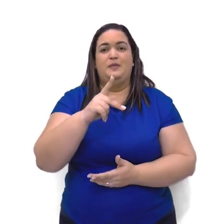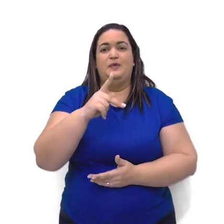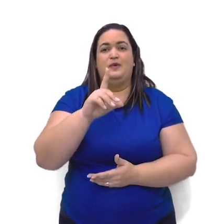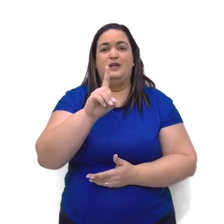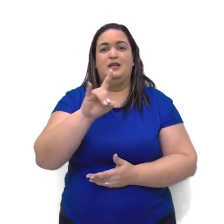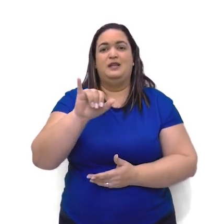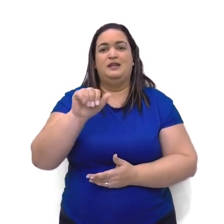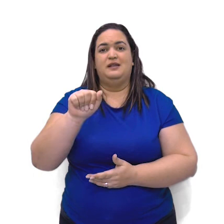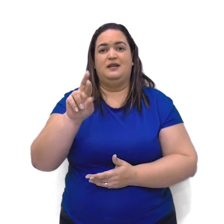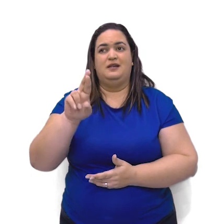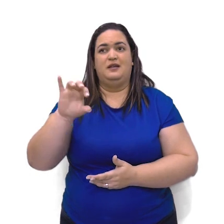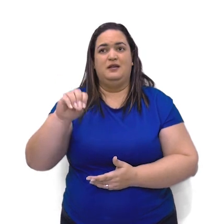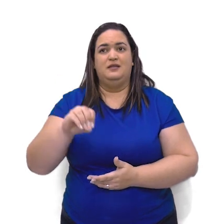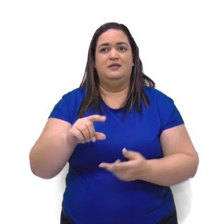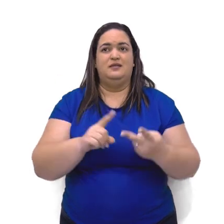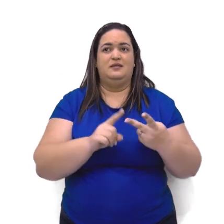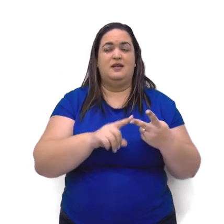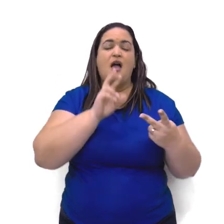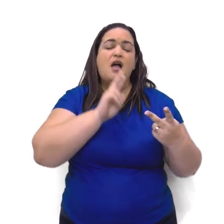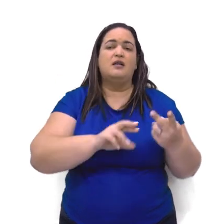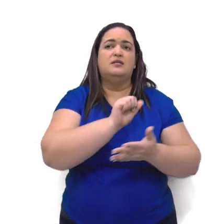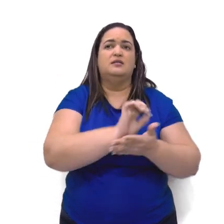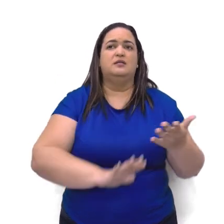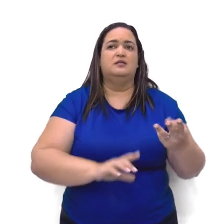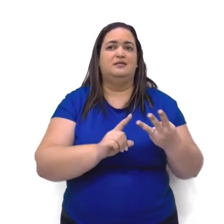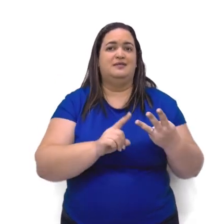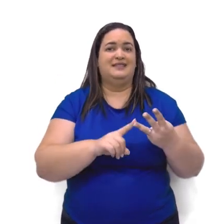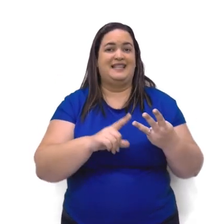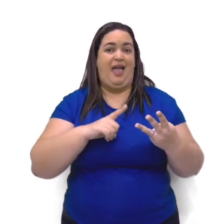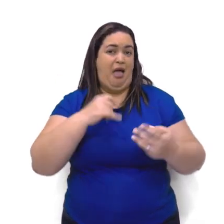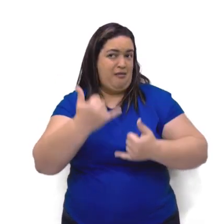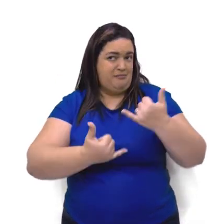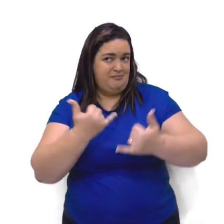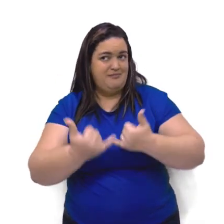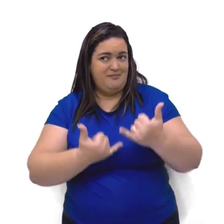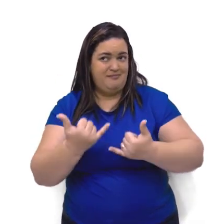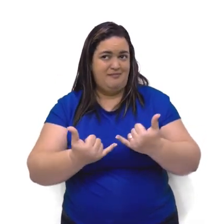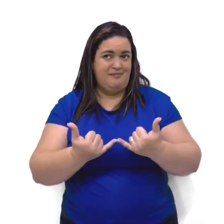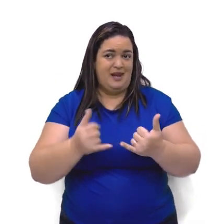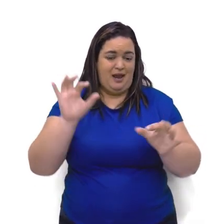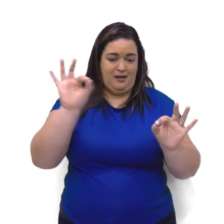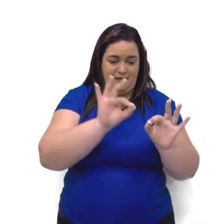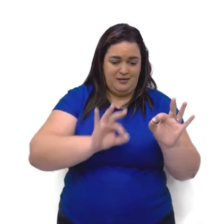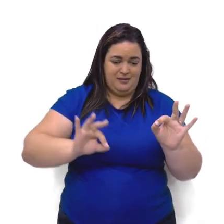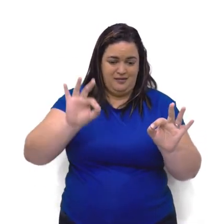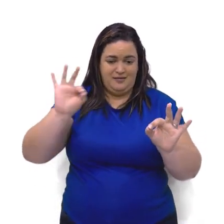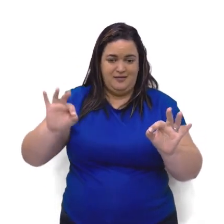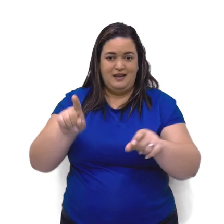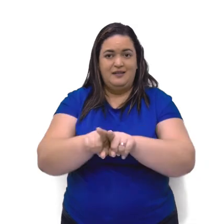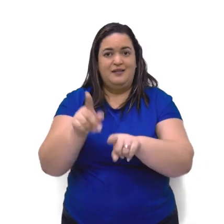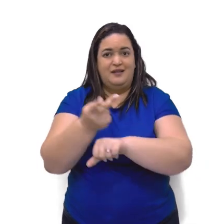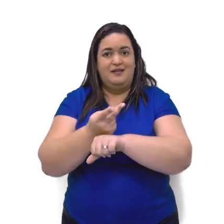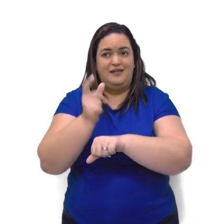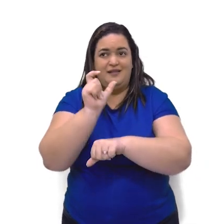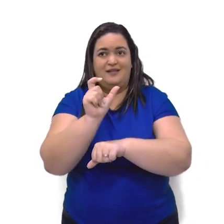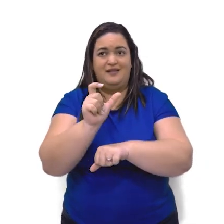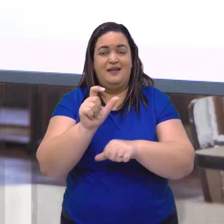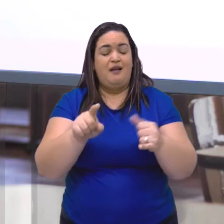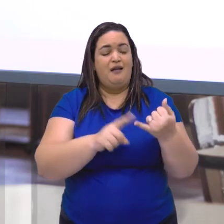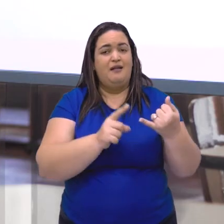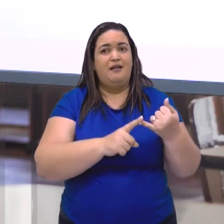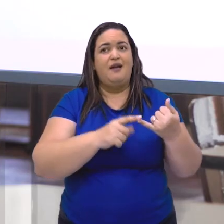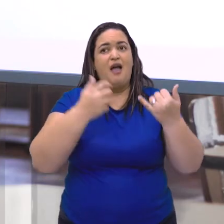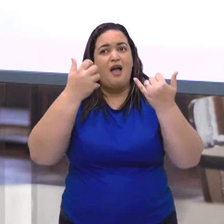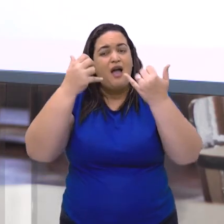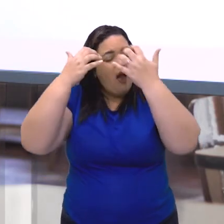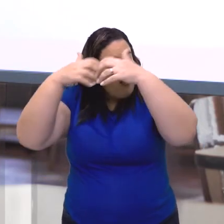respondemos às atividades, nos divertimos no Liga Pontos, caça-palavras, e refletimos sobre nossos sentimentos.